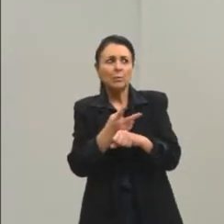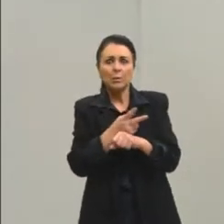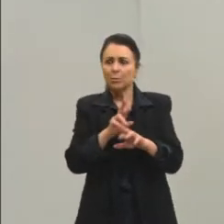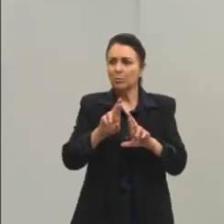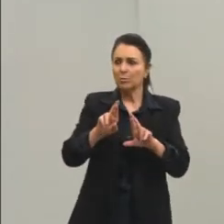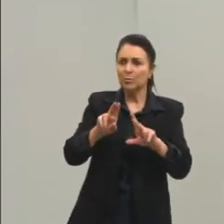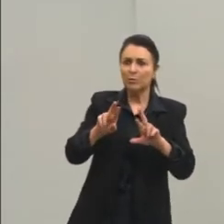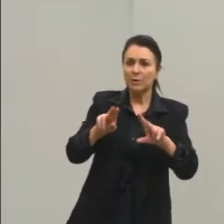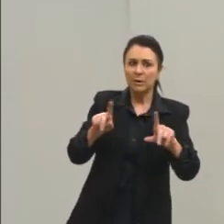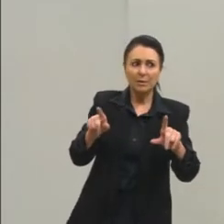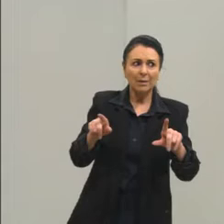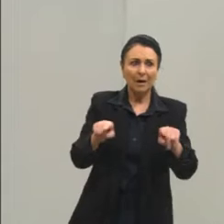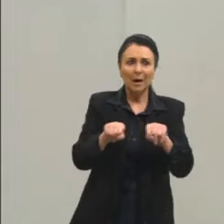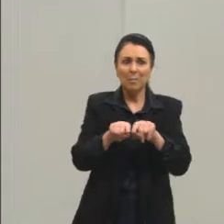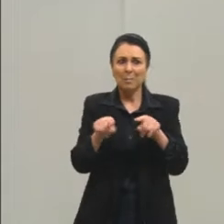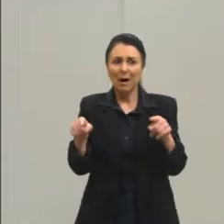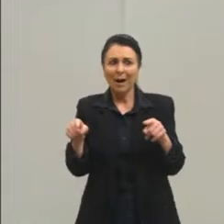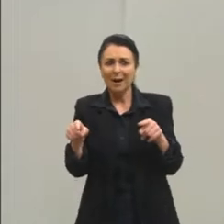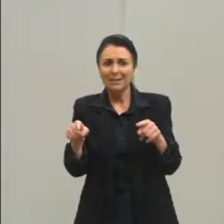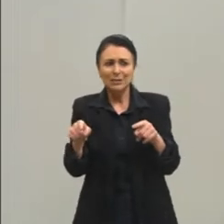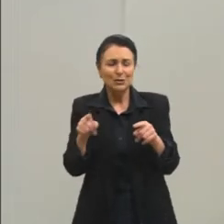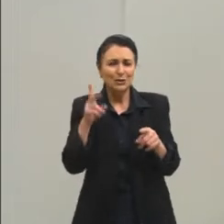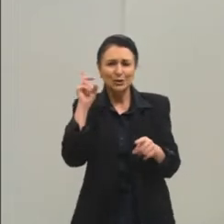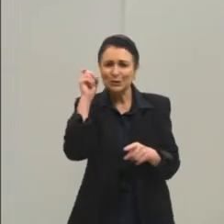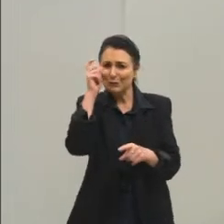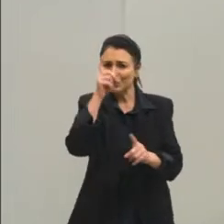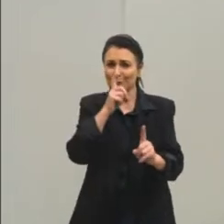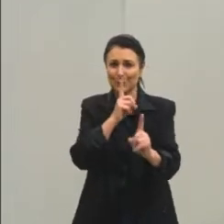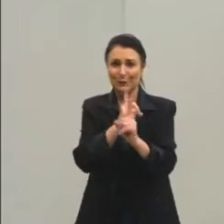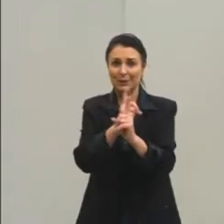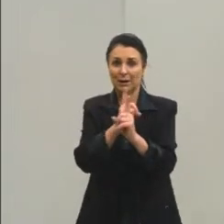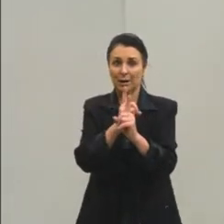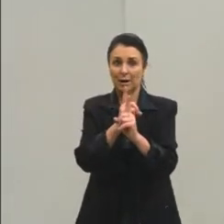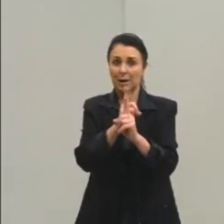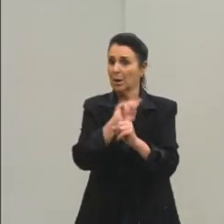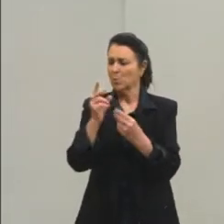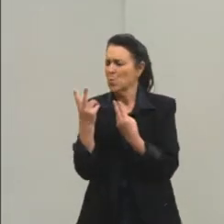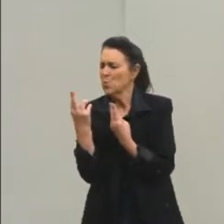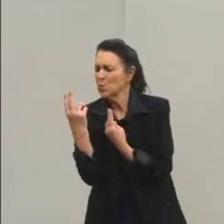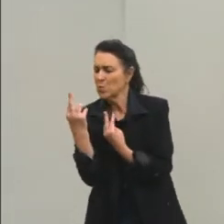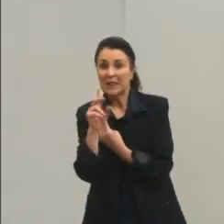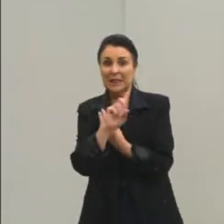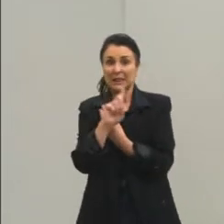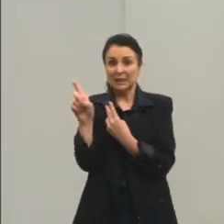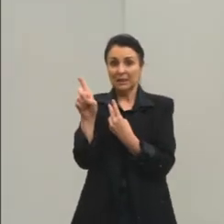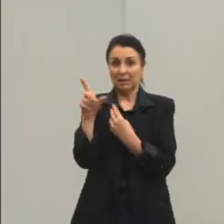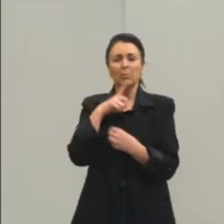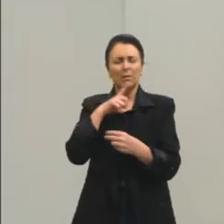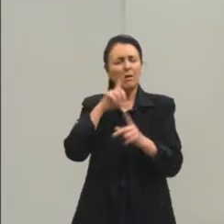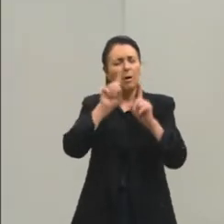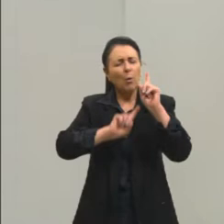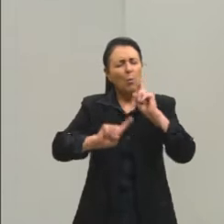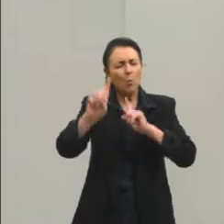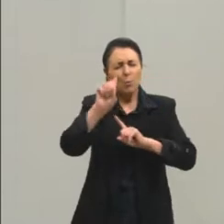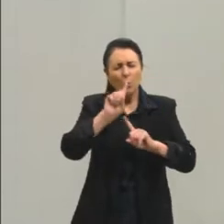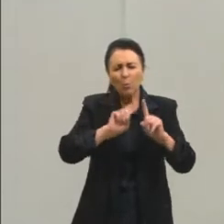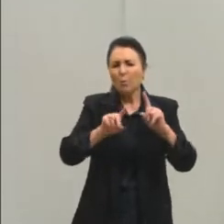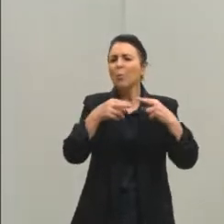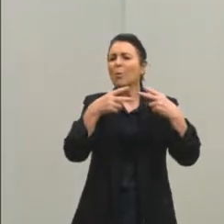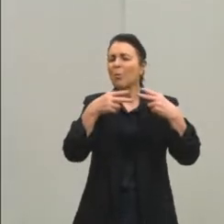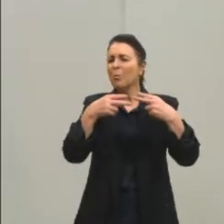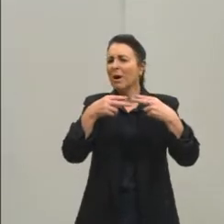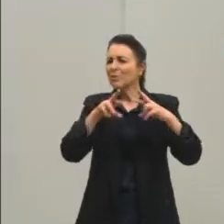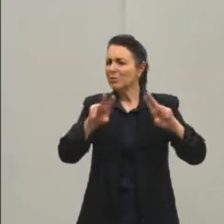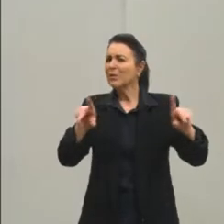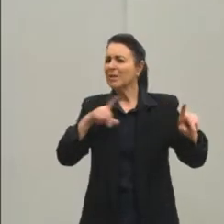de irmãos gêmeos né porque o irmão gêmeos não são idênticos eles têm pequenas diferenças que a gente consegue caracterizar quem é um e quem é outro